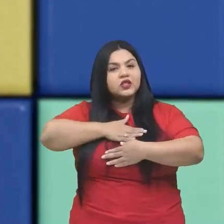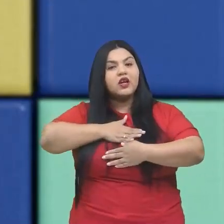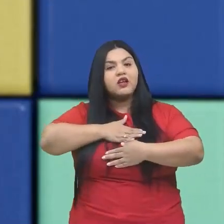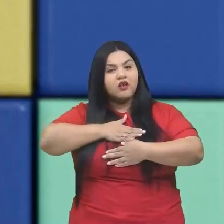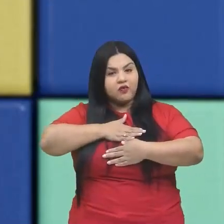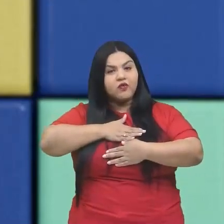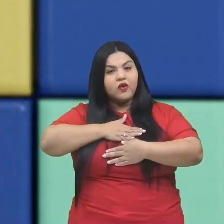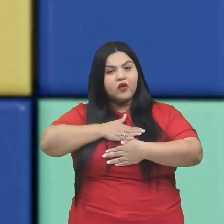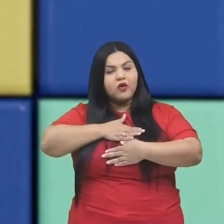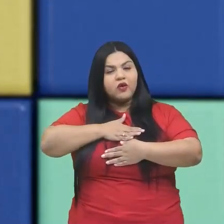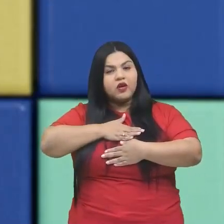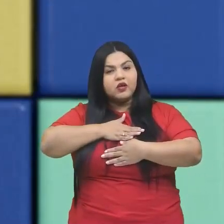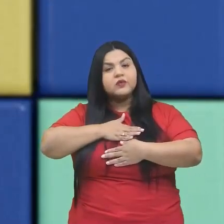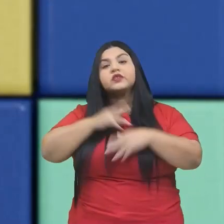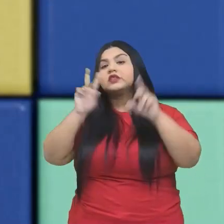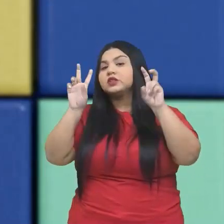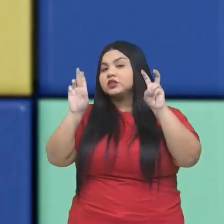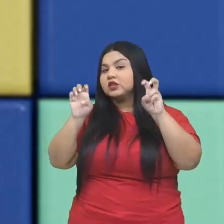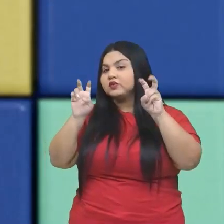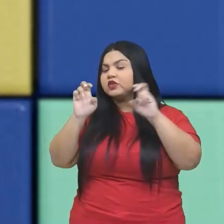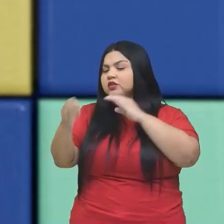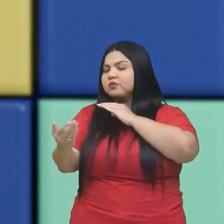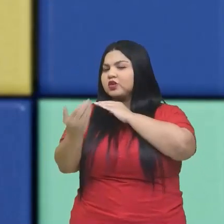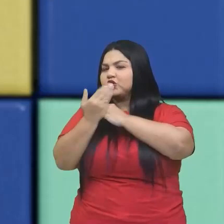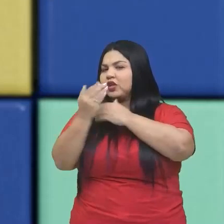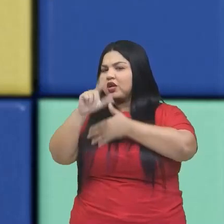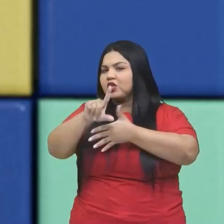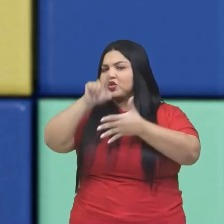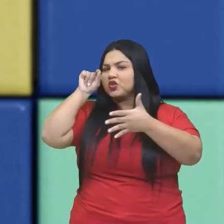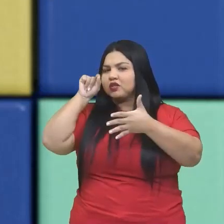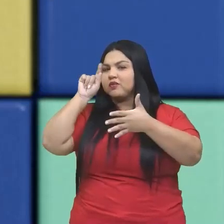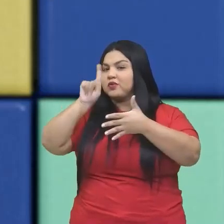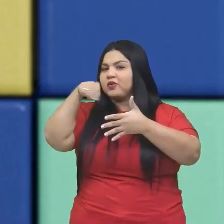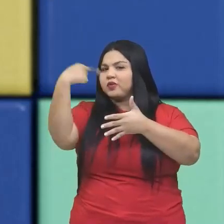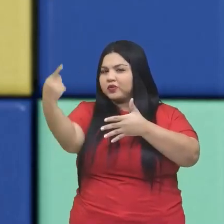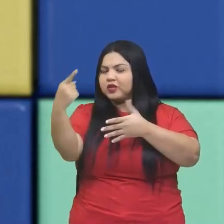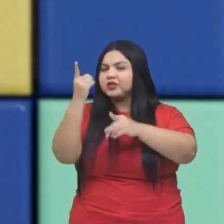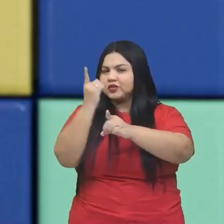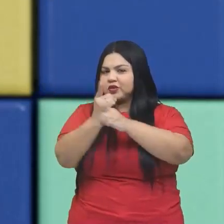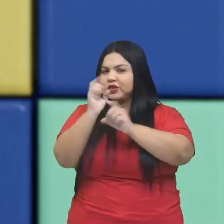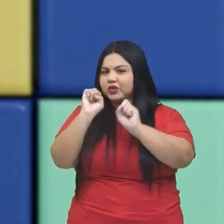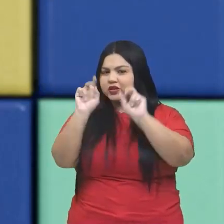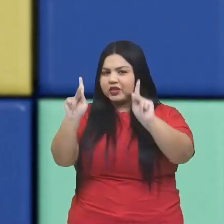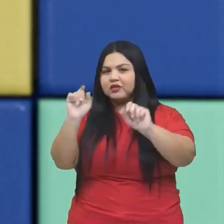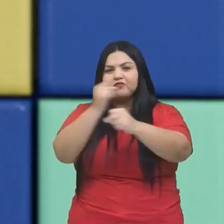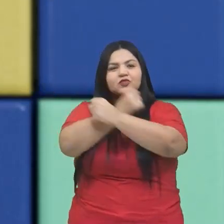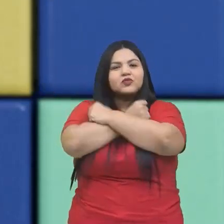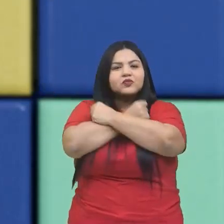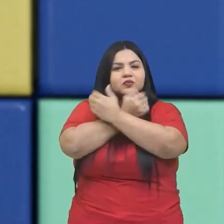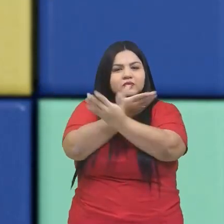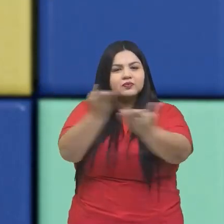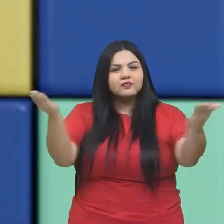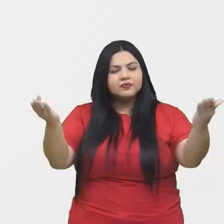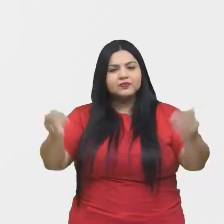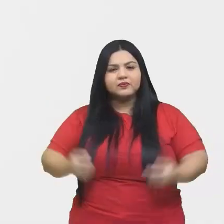aí o tema, né, para você me ajudar a escolher, que é o do nosso próximo encontro, tá bom? Um forte abraço a todos!